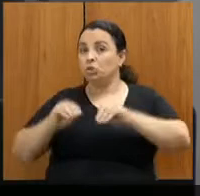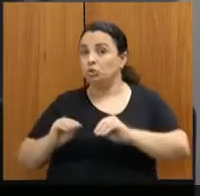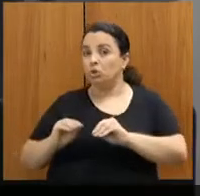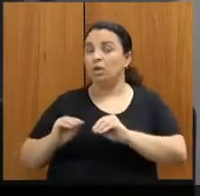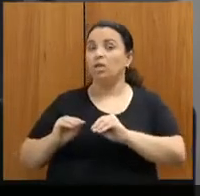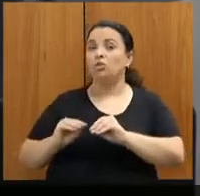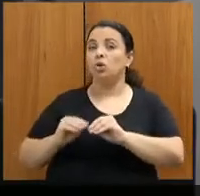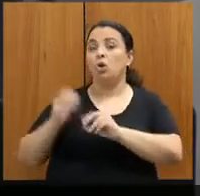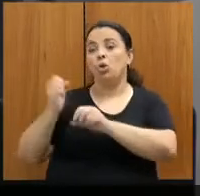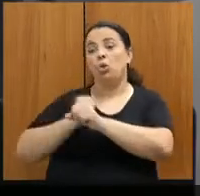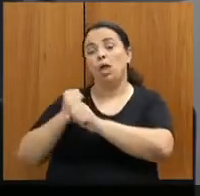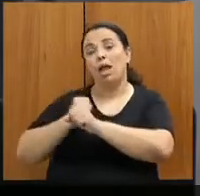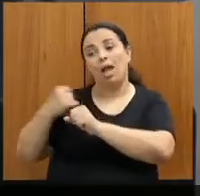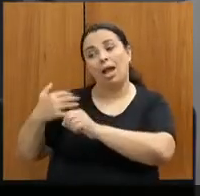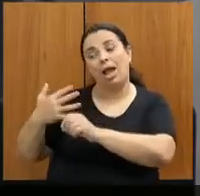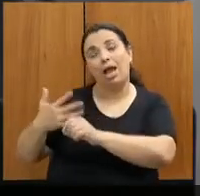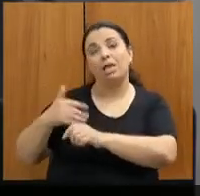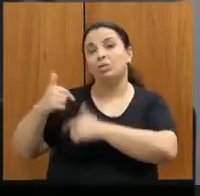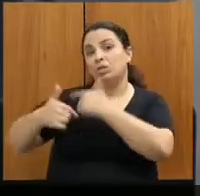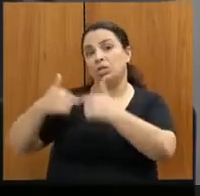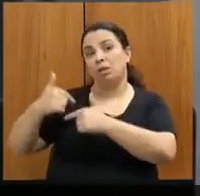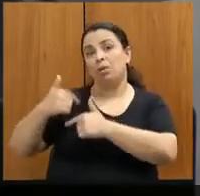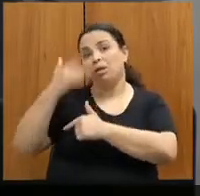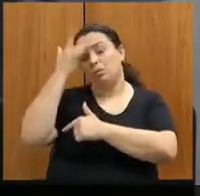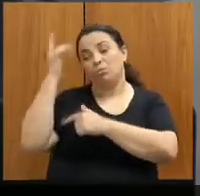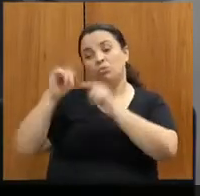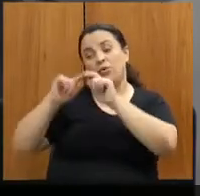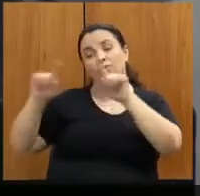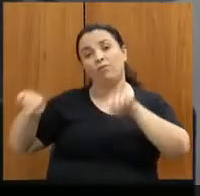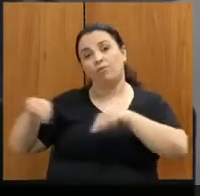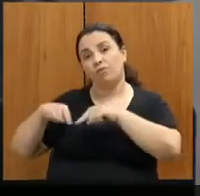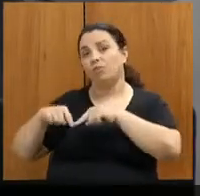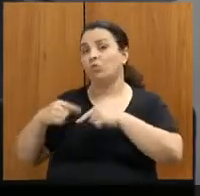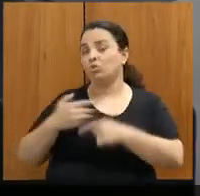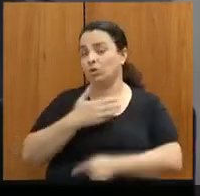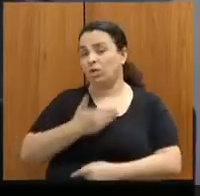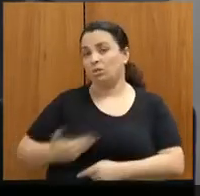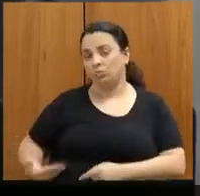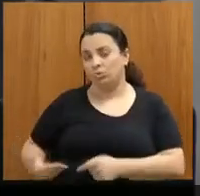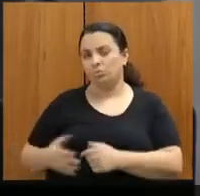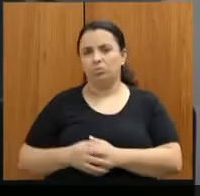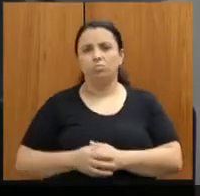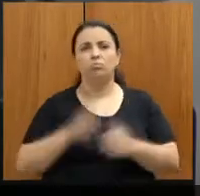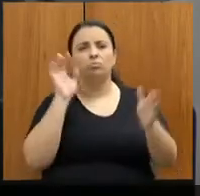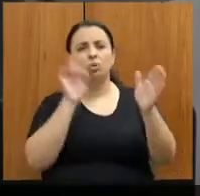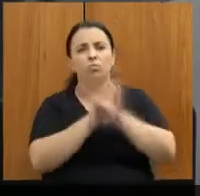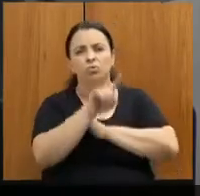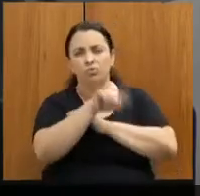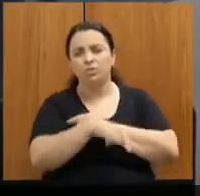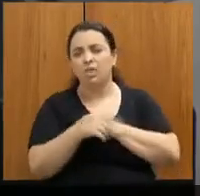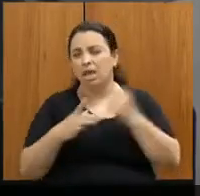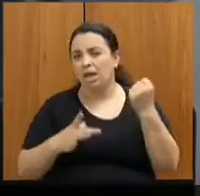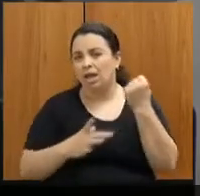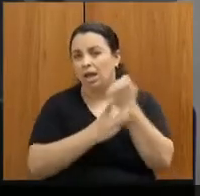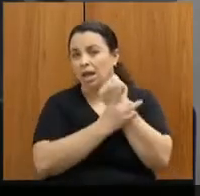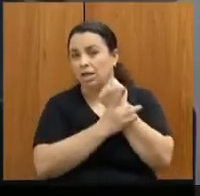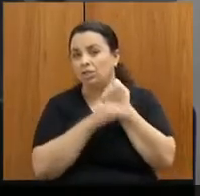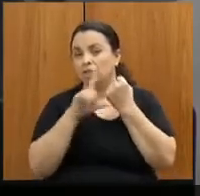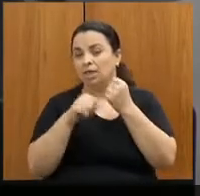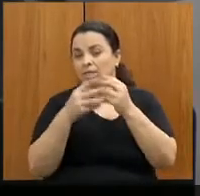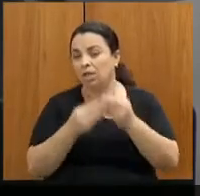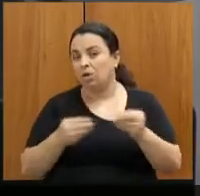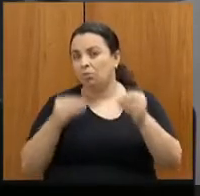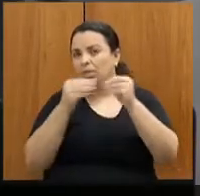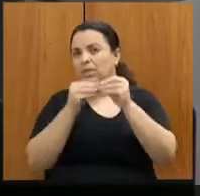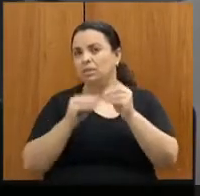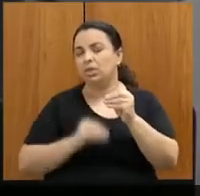É segunda pergunta vossa excelência Pode garantir que a recomposição inflacionária o